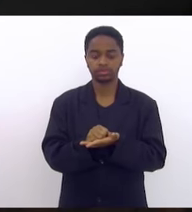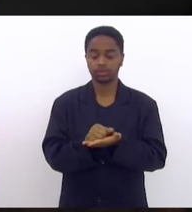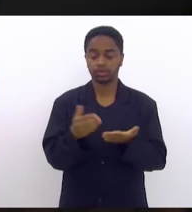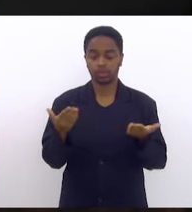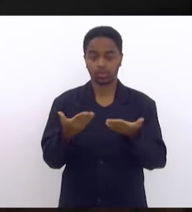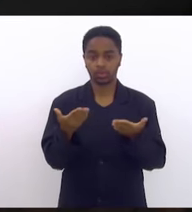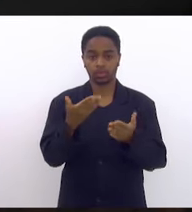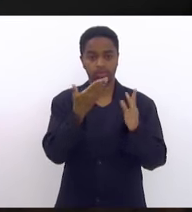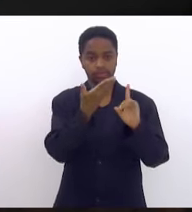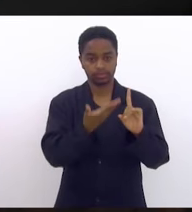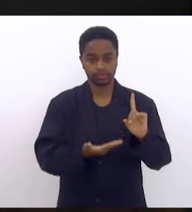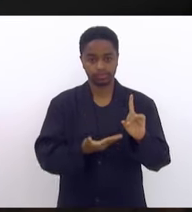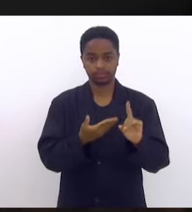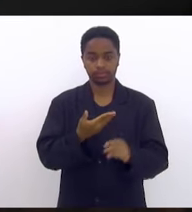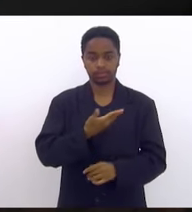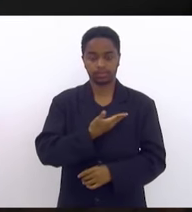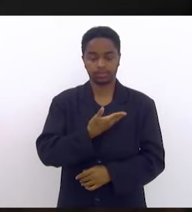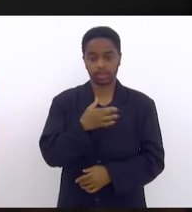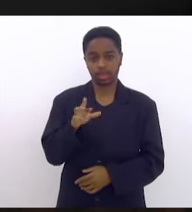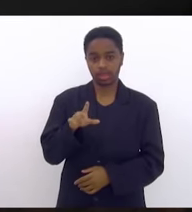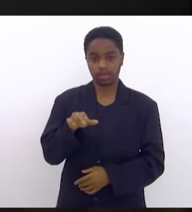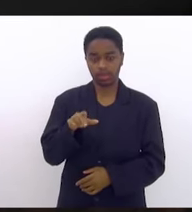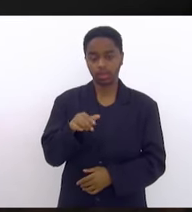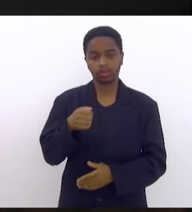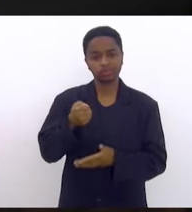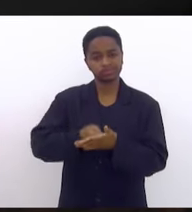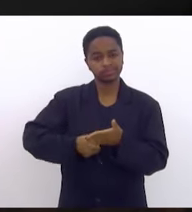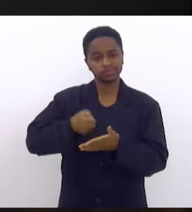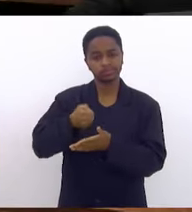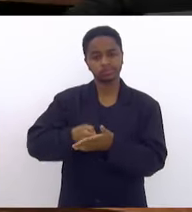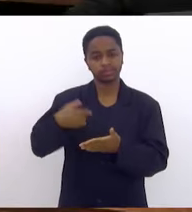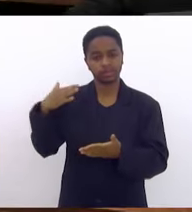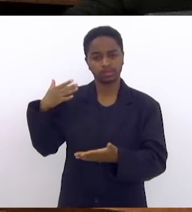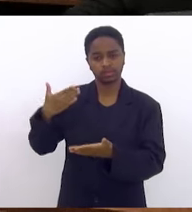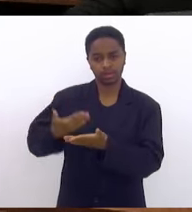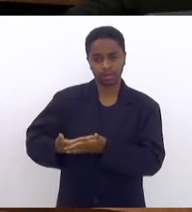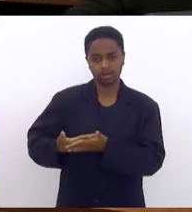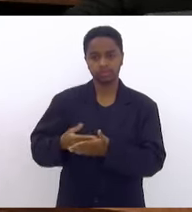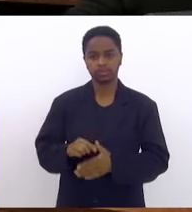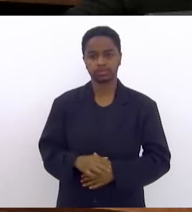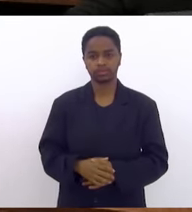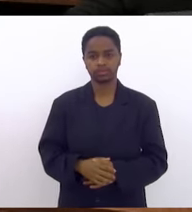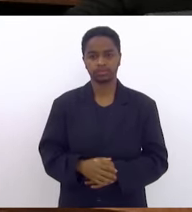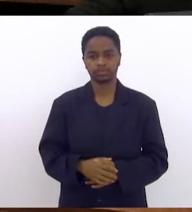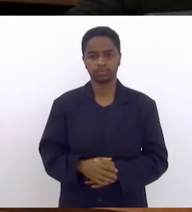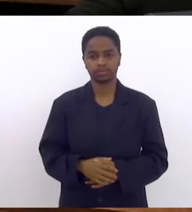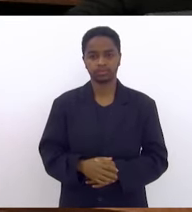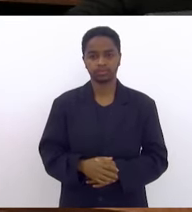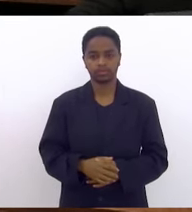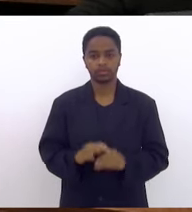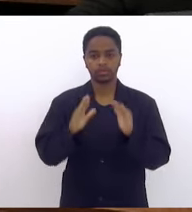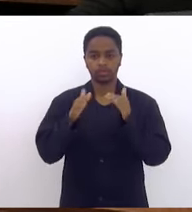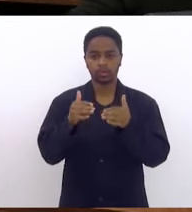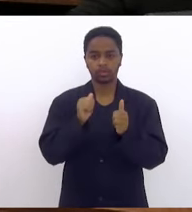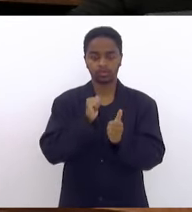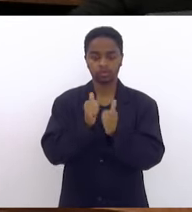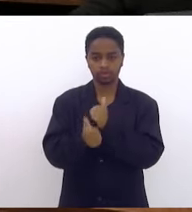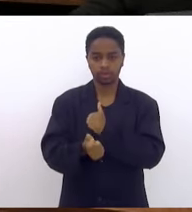irmão que vem lutando muito nos últimos anos pelo esporte de